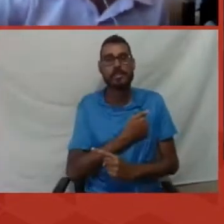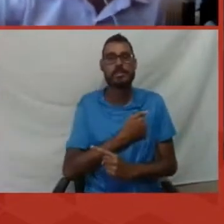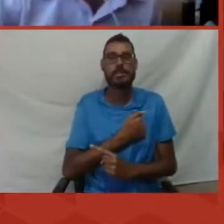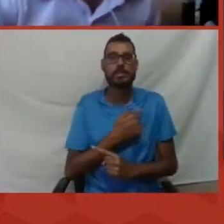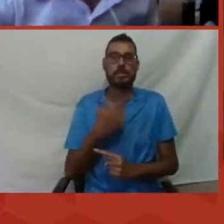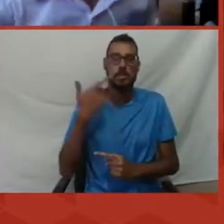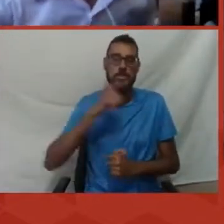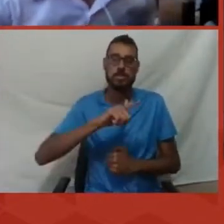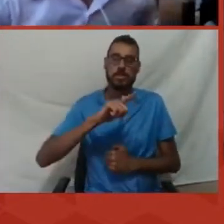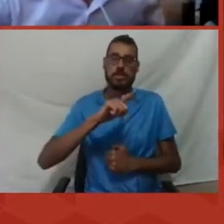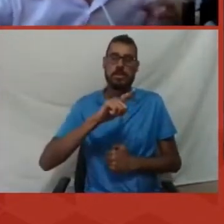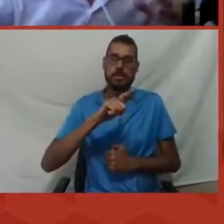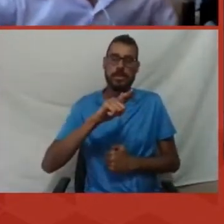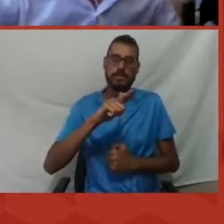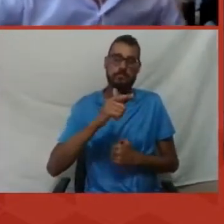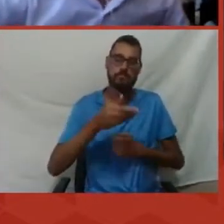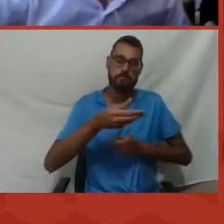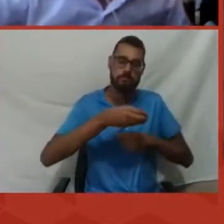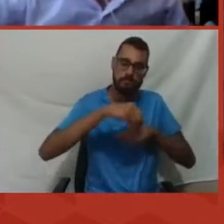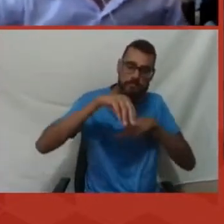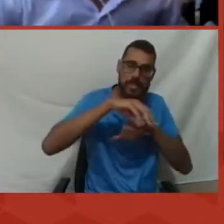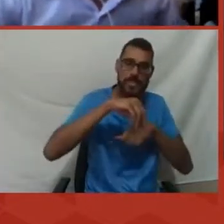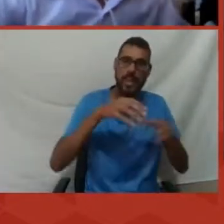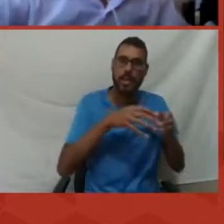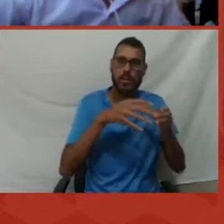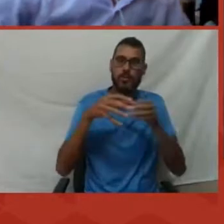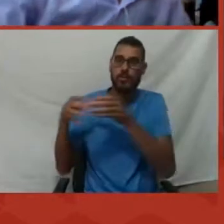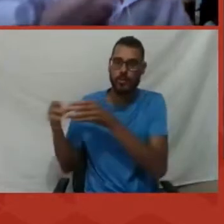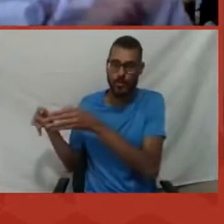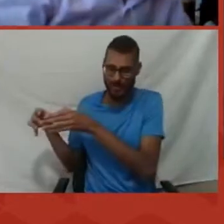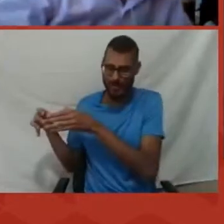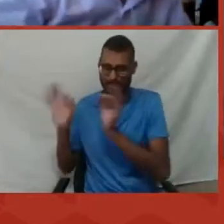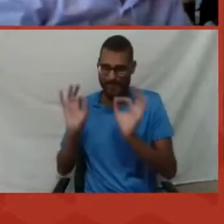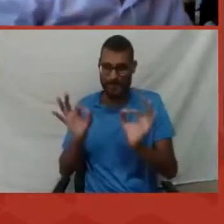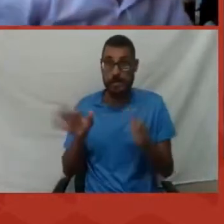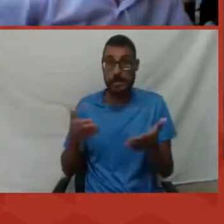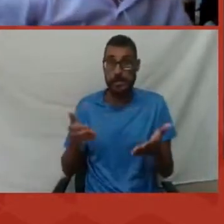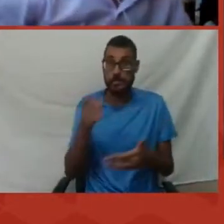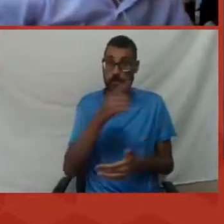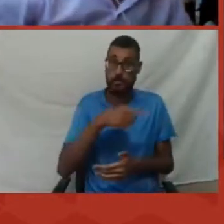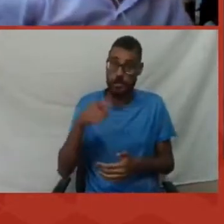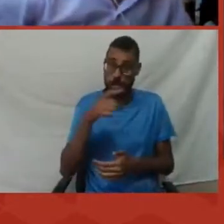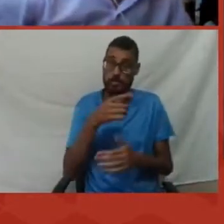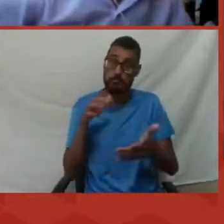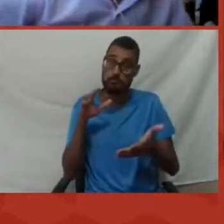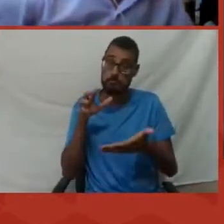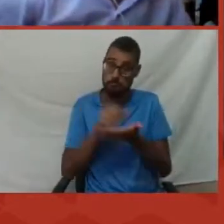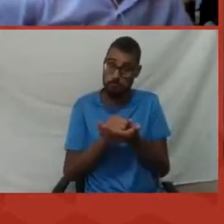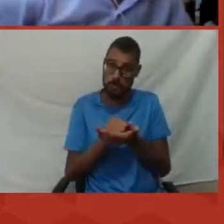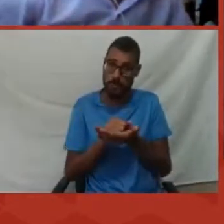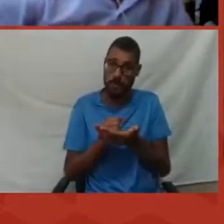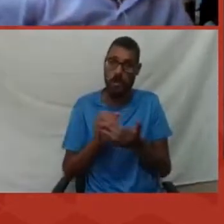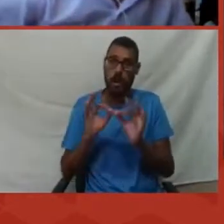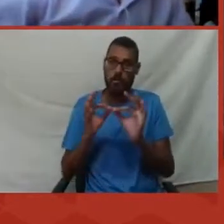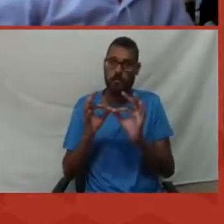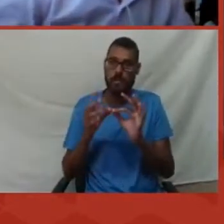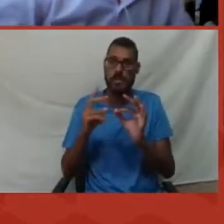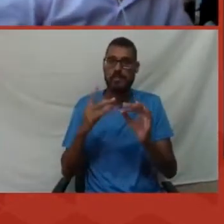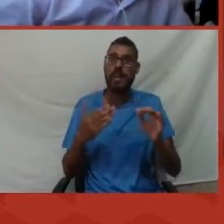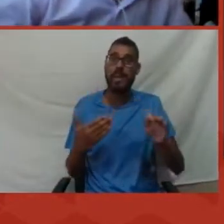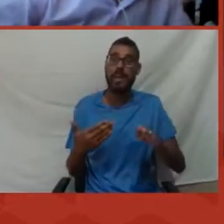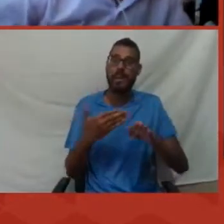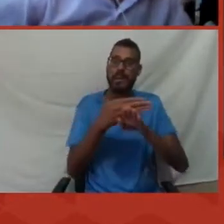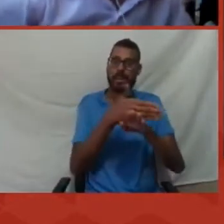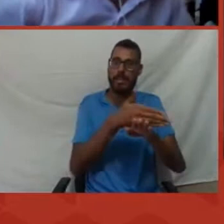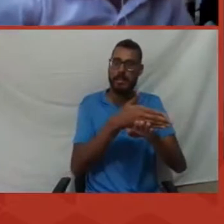pequenos grupos, certo? Então, vocês participantes das oficinas vão encontrar com esses colegas que vão